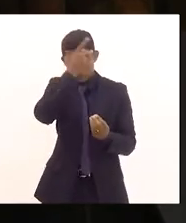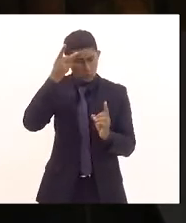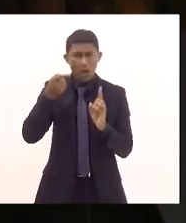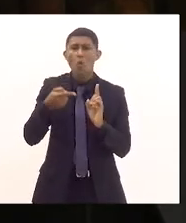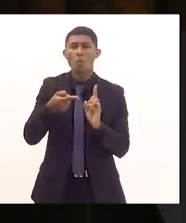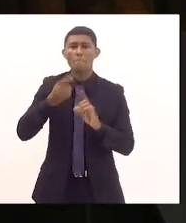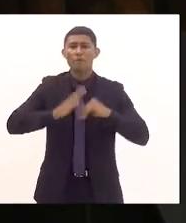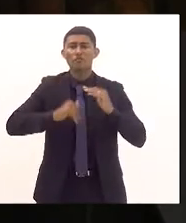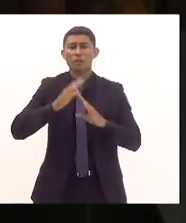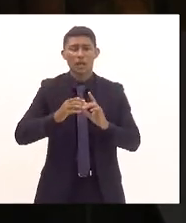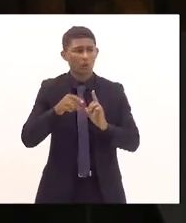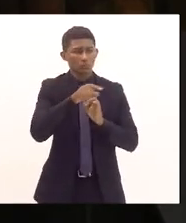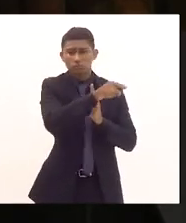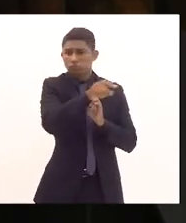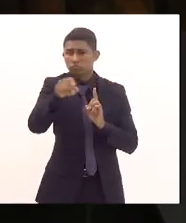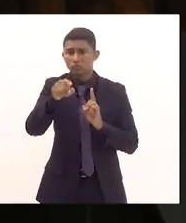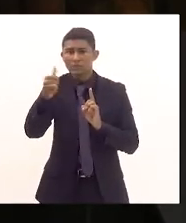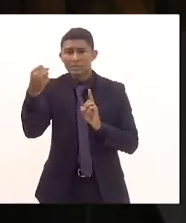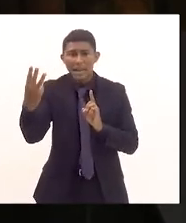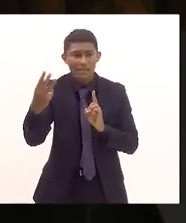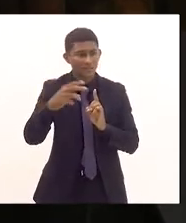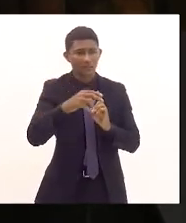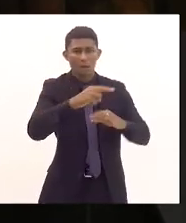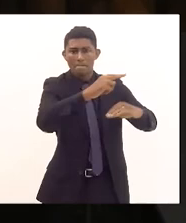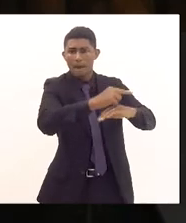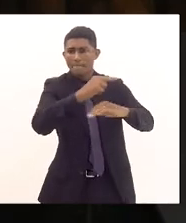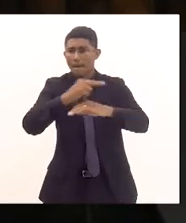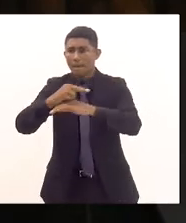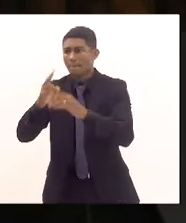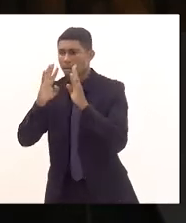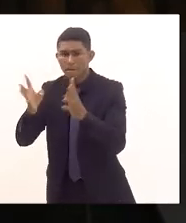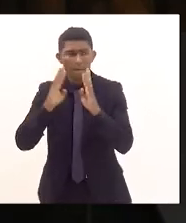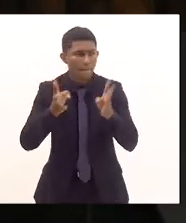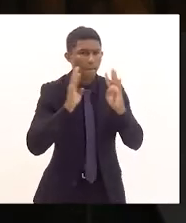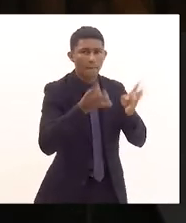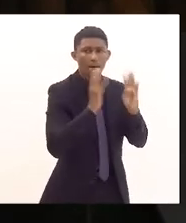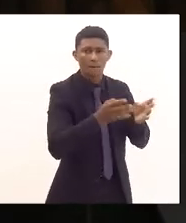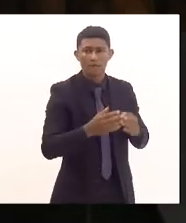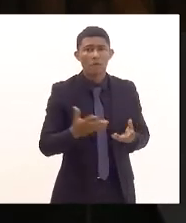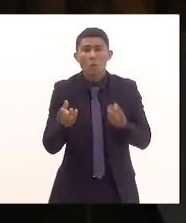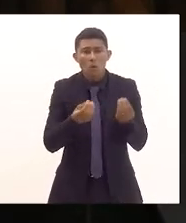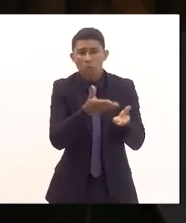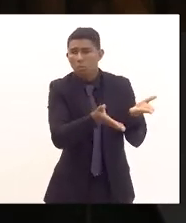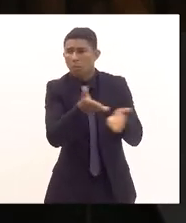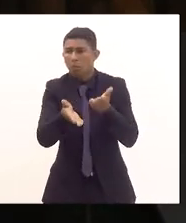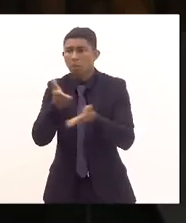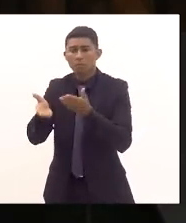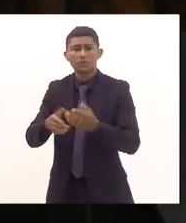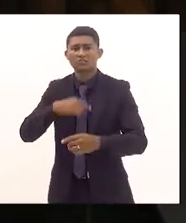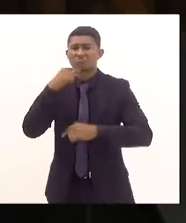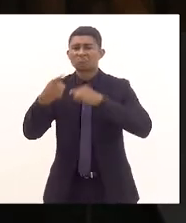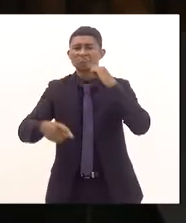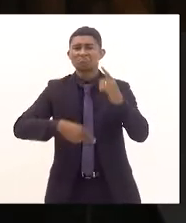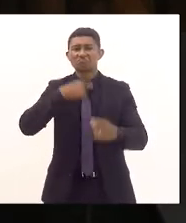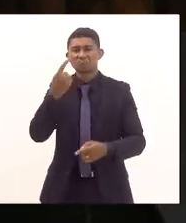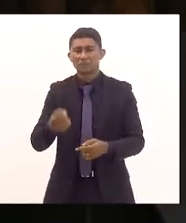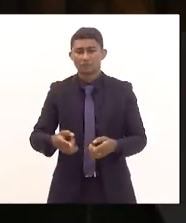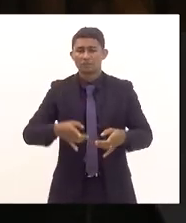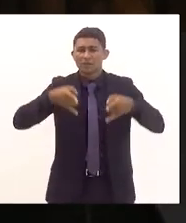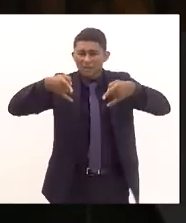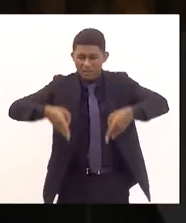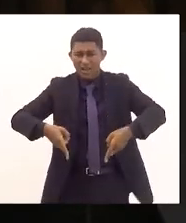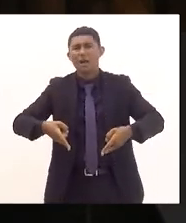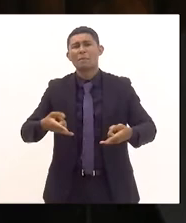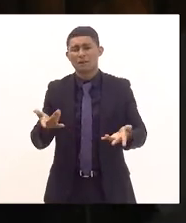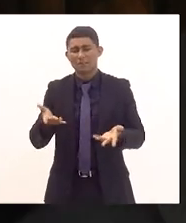conta com isso como essa profissional por melhor que seja vai dar conta de cuidar de 13 leitos só mesmo tempo faltam camas para